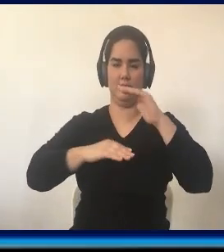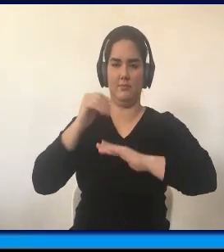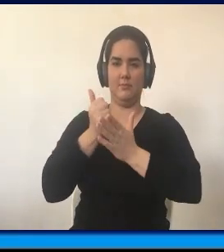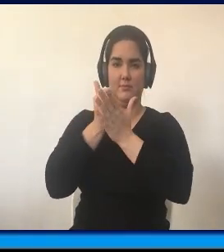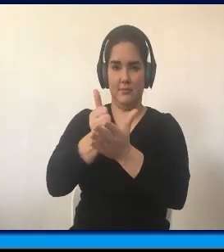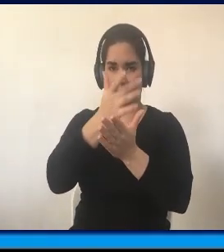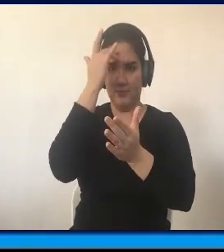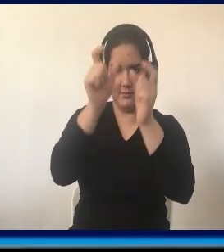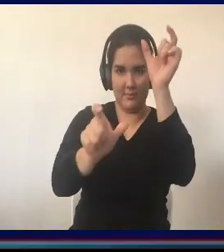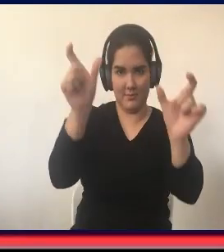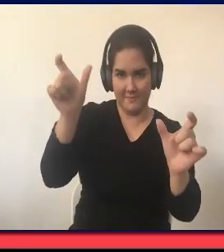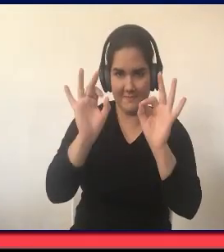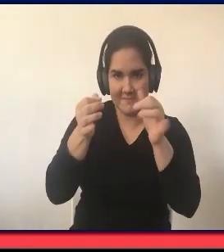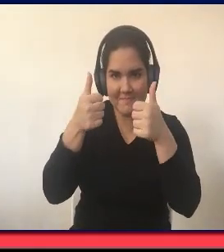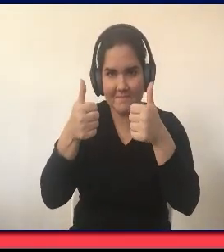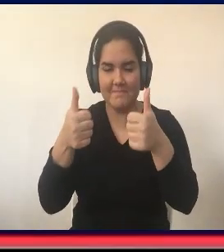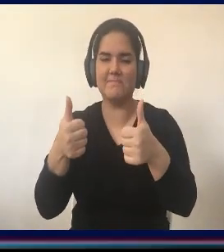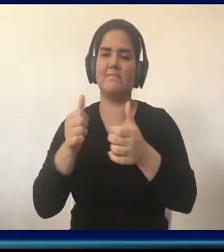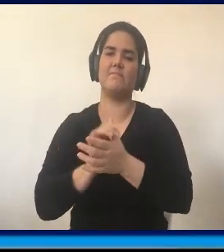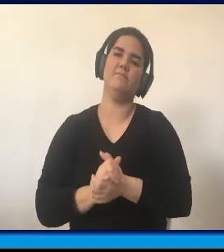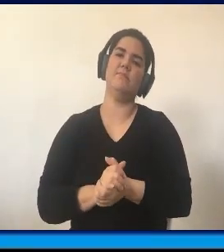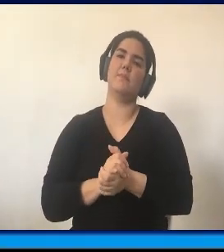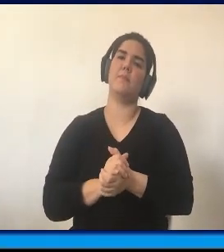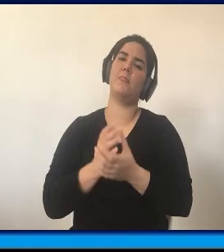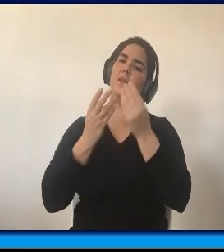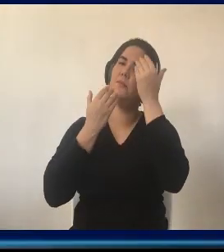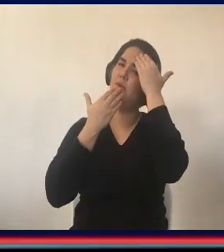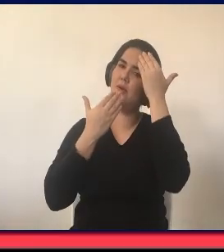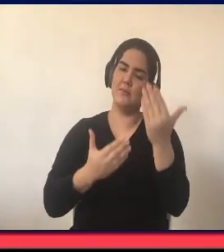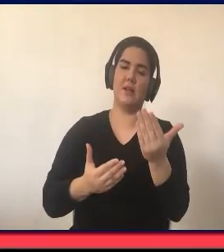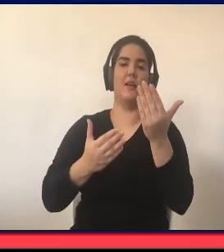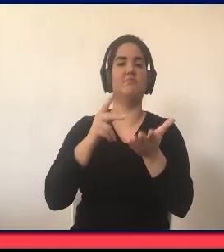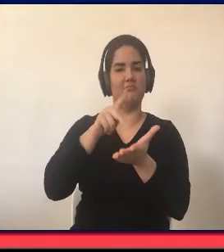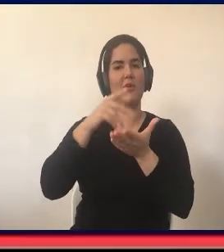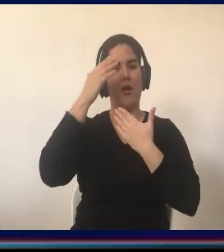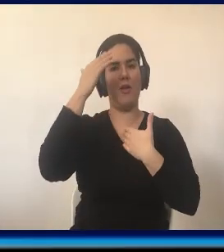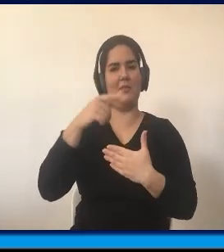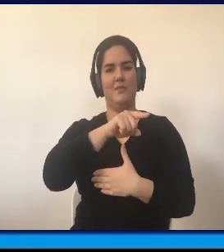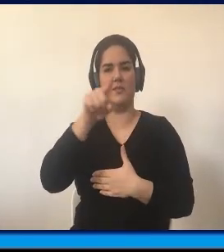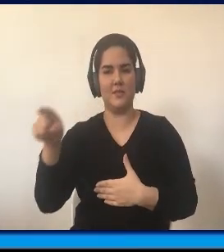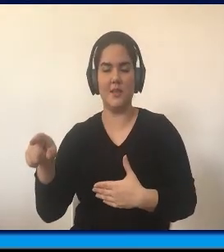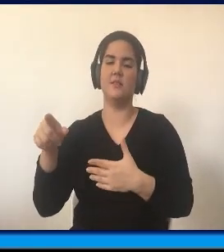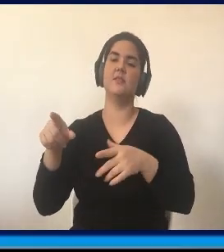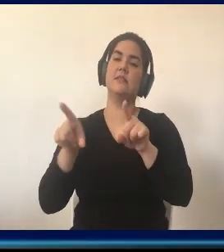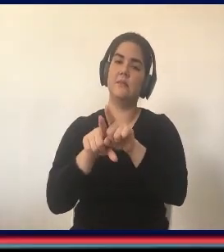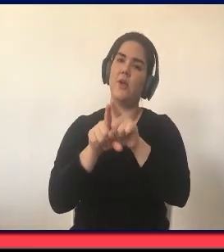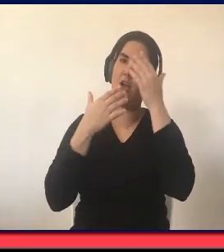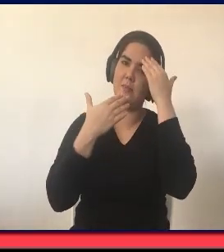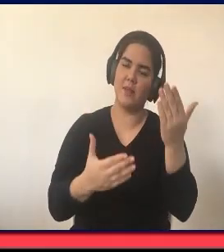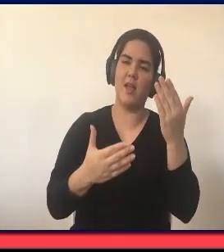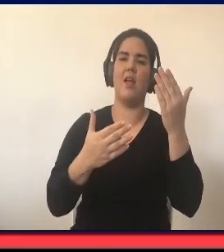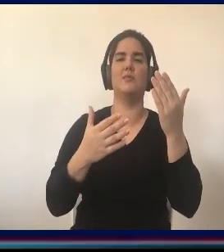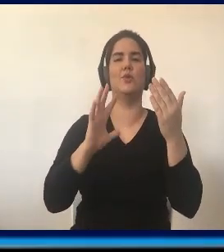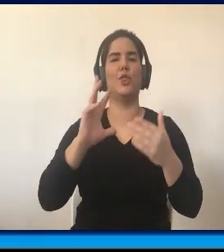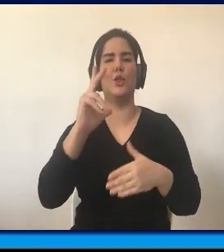irmão? Obrigadão. Obrigado, cara. Agradeço vocês aí. Obrigado, Kleber. Galera, muito obrigado. Se você gostou,